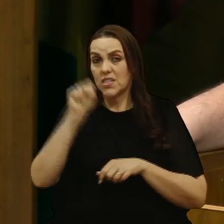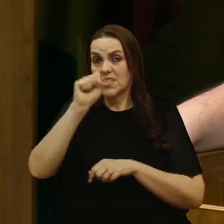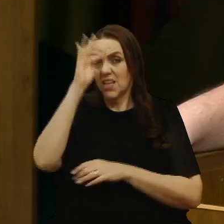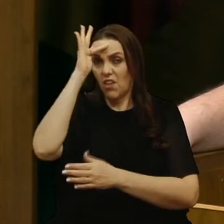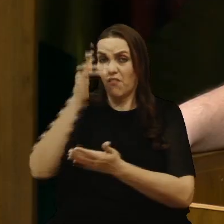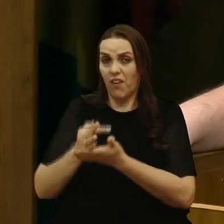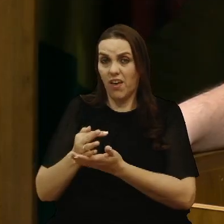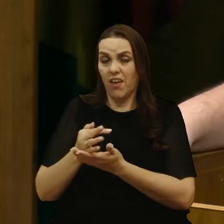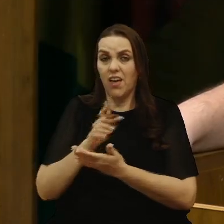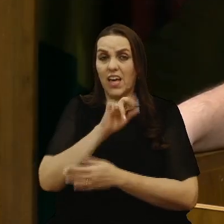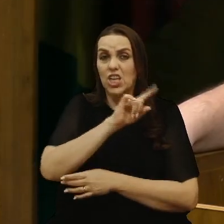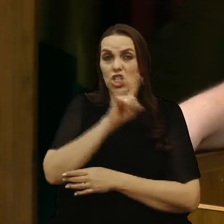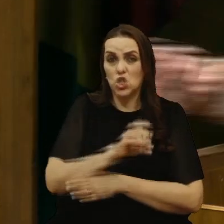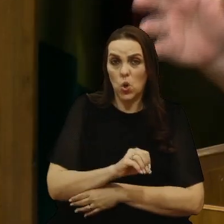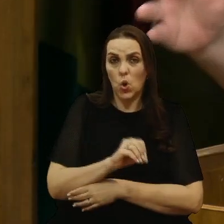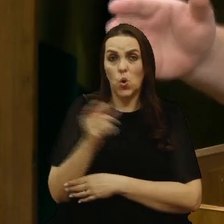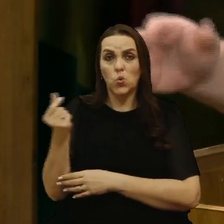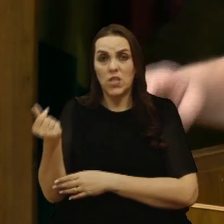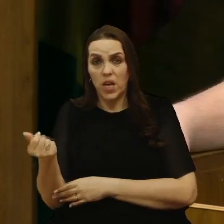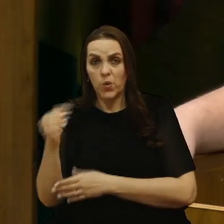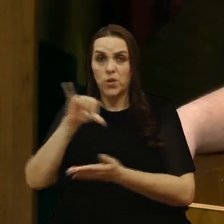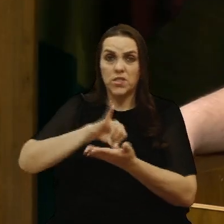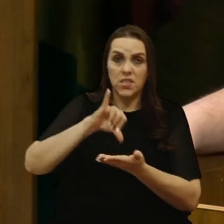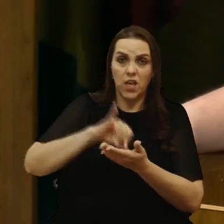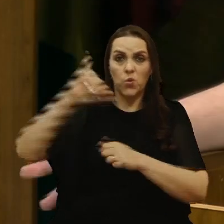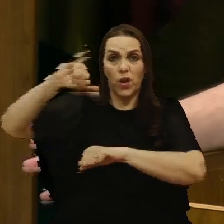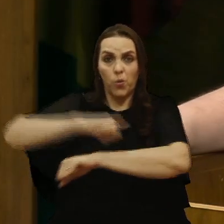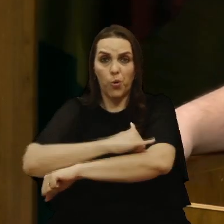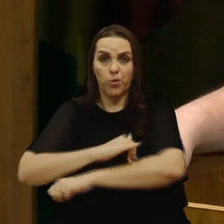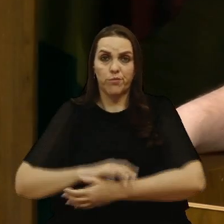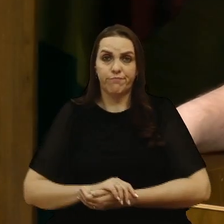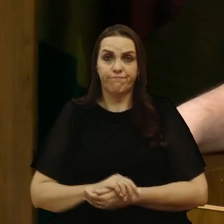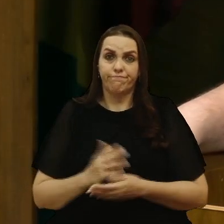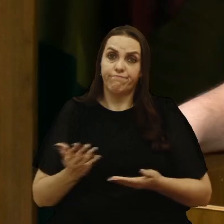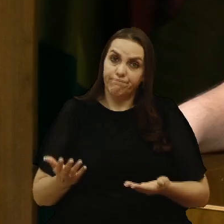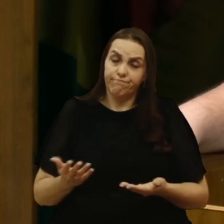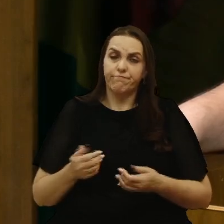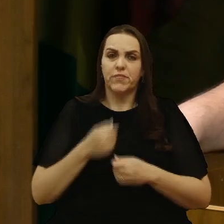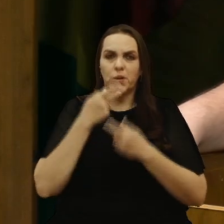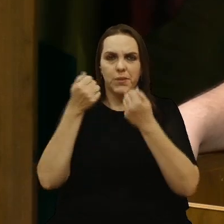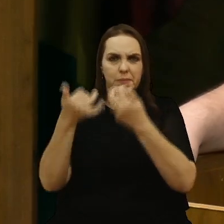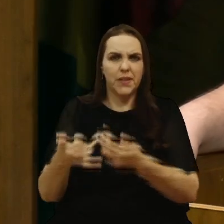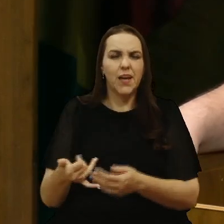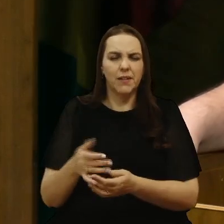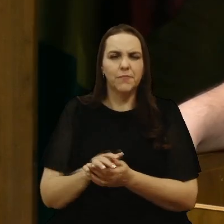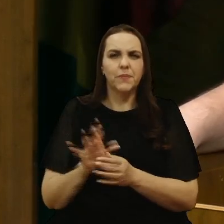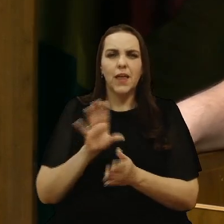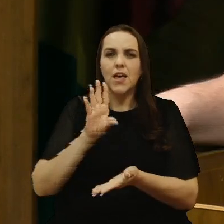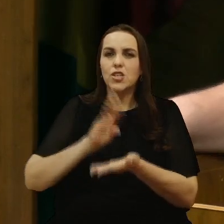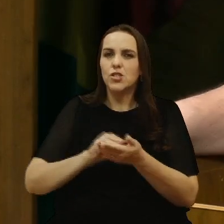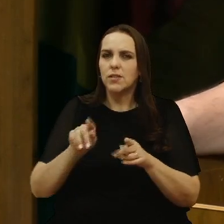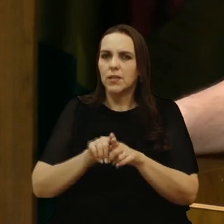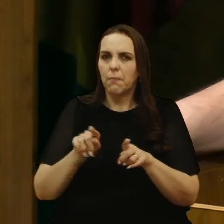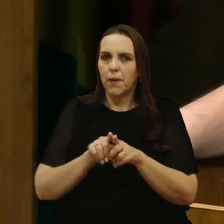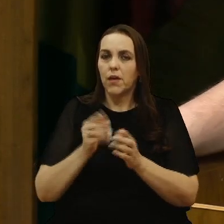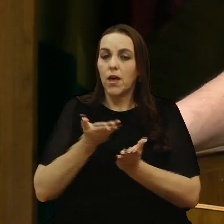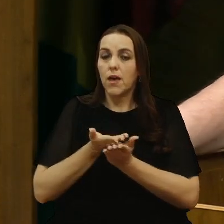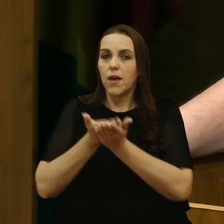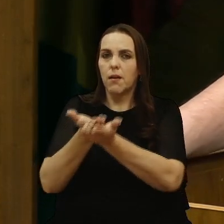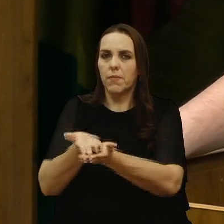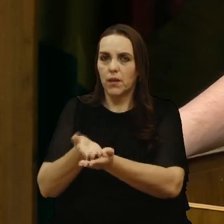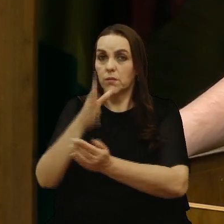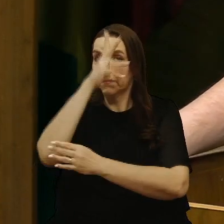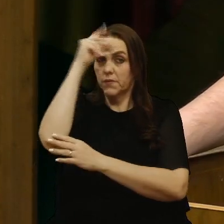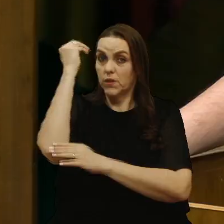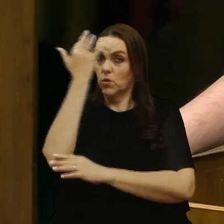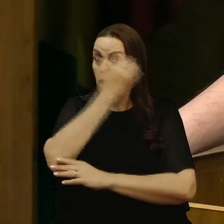no Cruzeiro, na região central e no aeroporto. E para encaminhar minha fala, eu quero deixar registrado aqui também, eu estou encaminhando agora ao prefeito